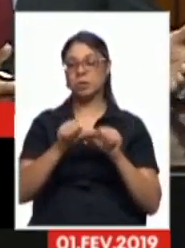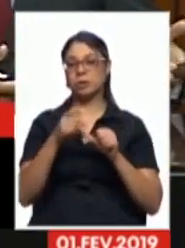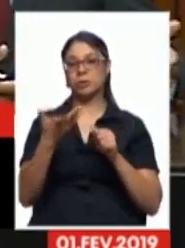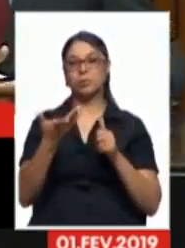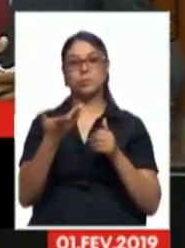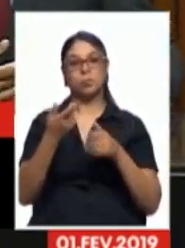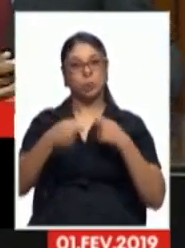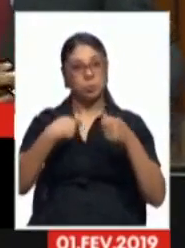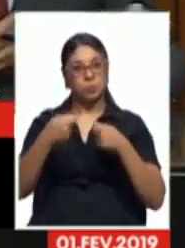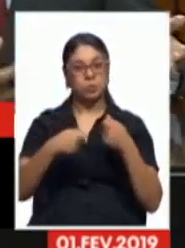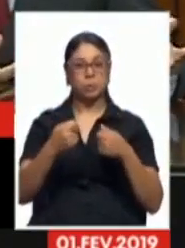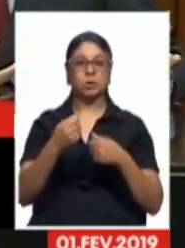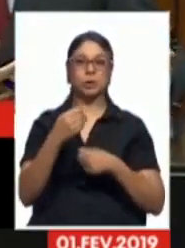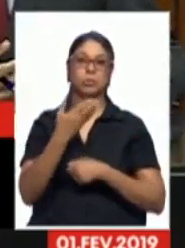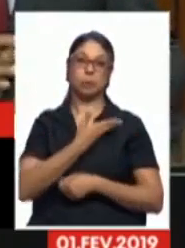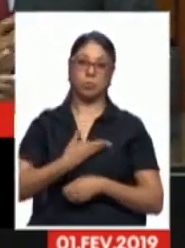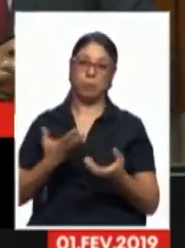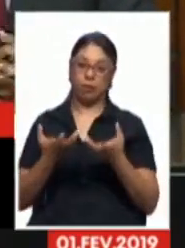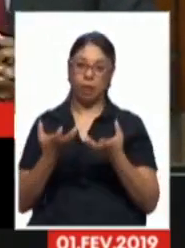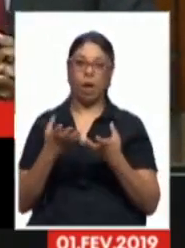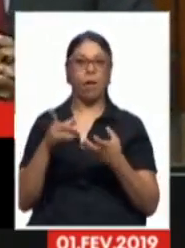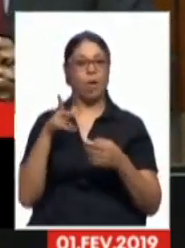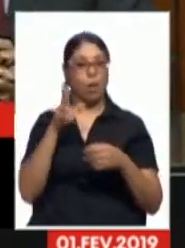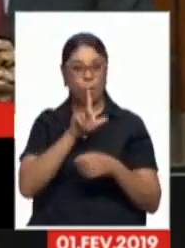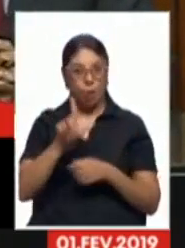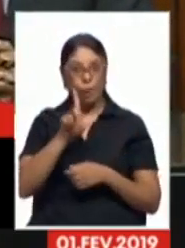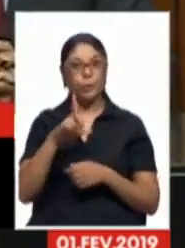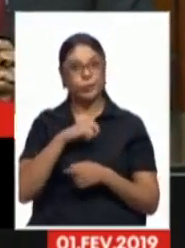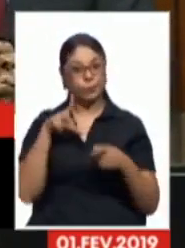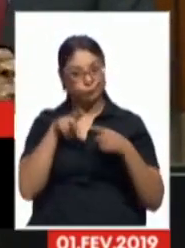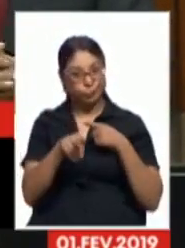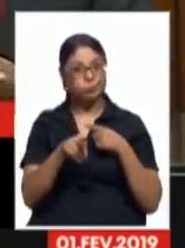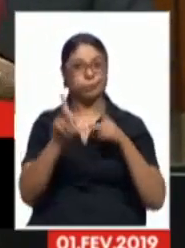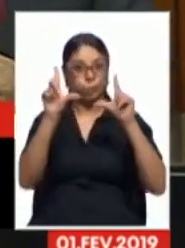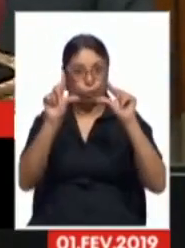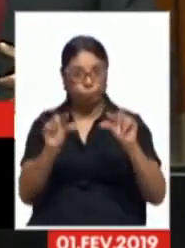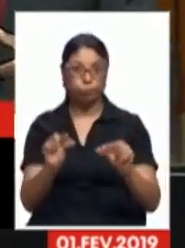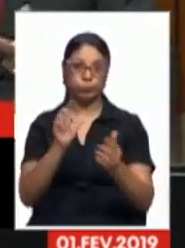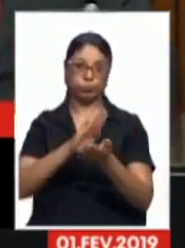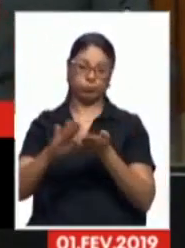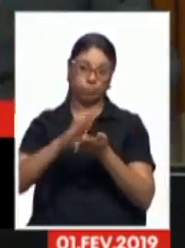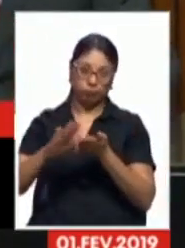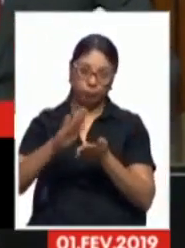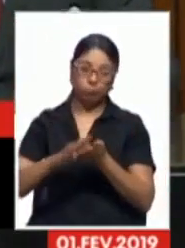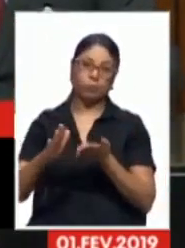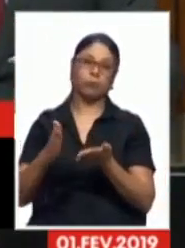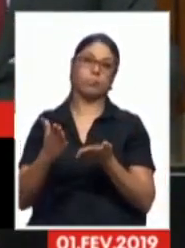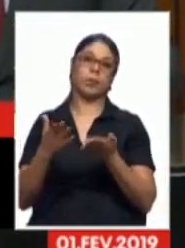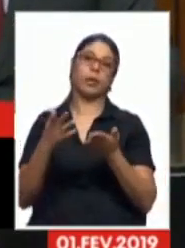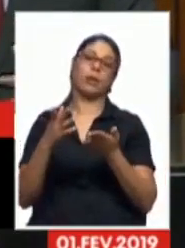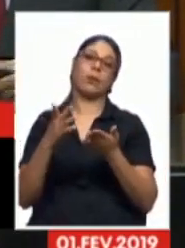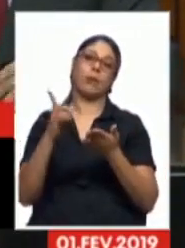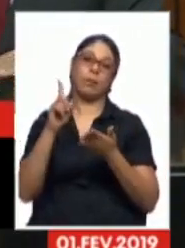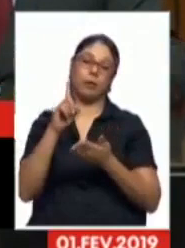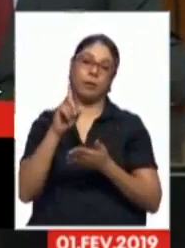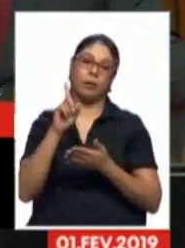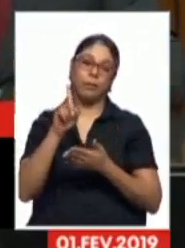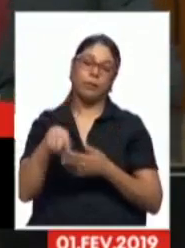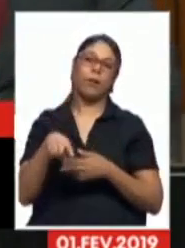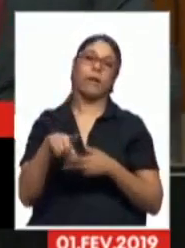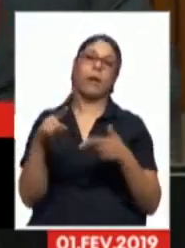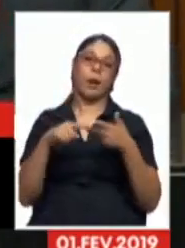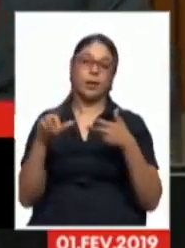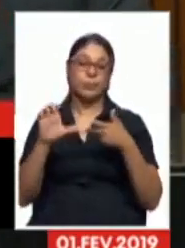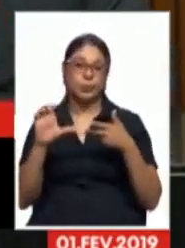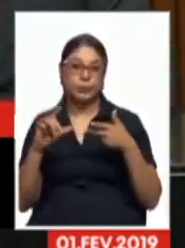já vai prever um corte rigoroso de custos no Executivo, que deve certamente implicar em demissões, em corte